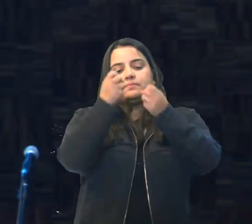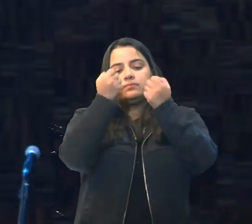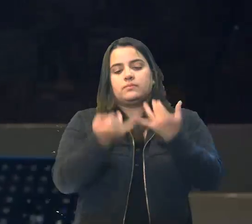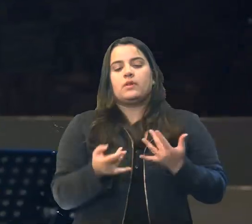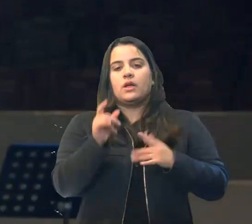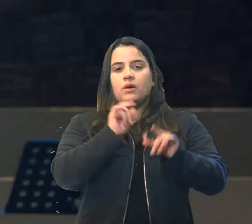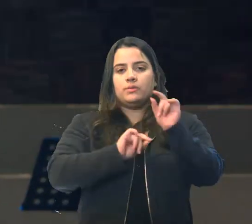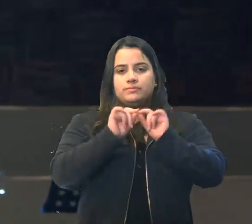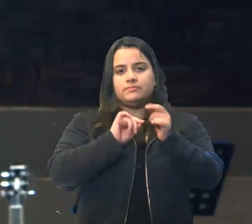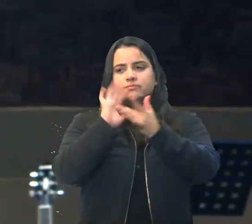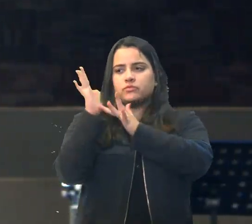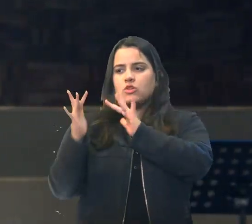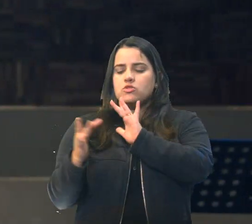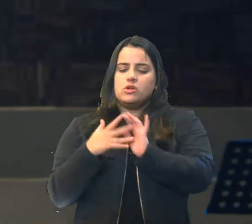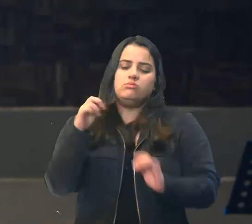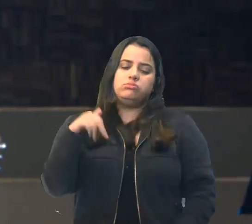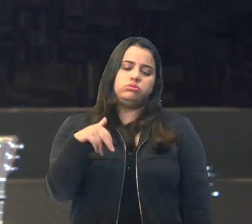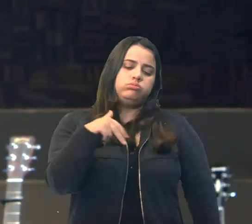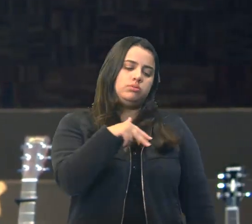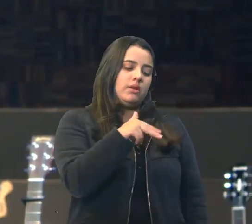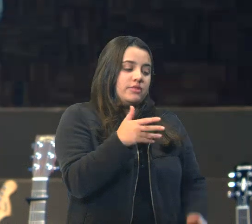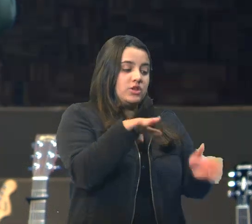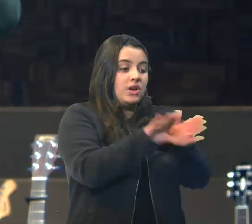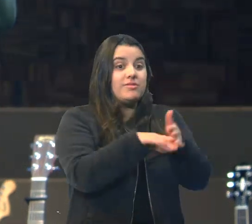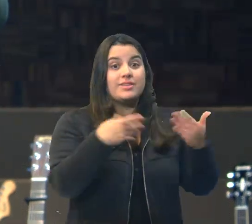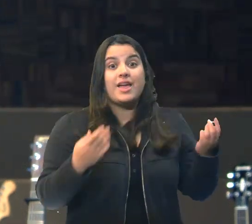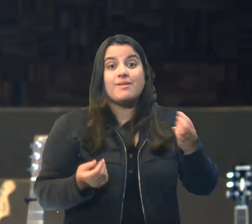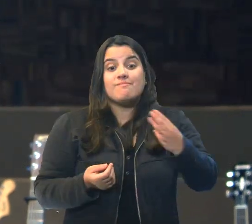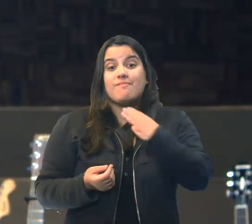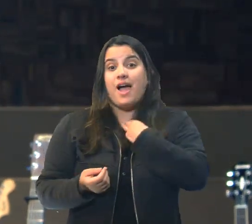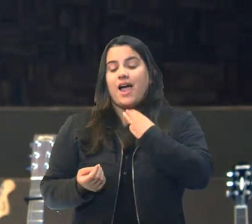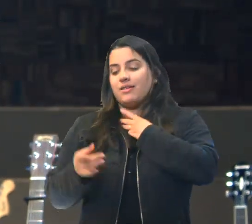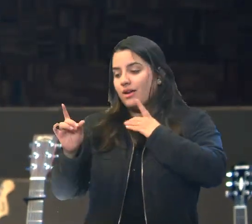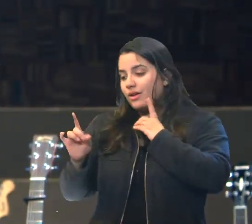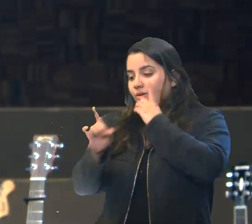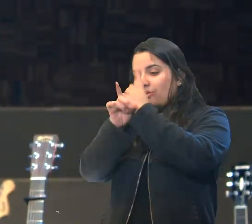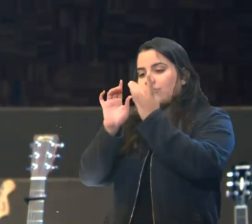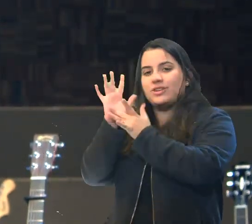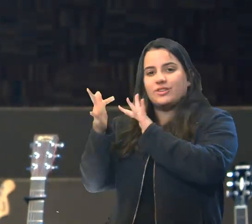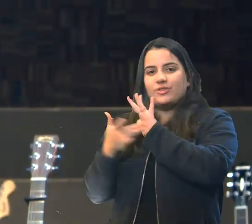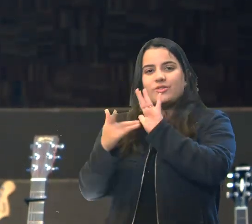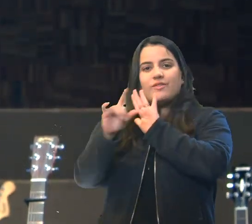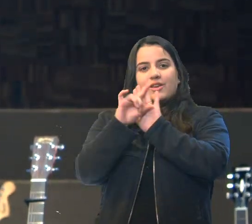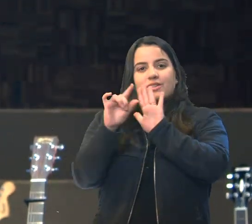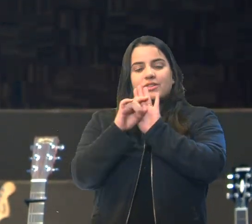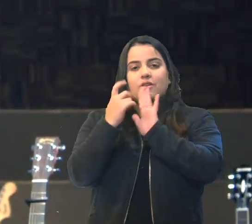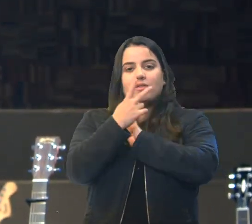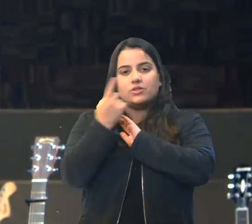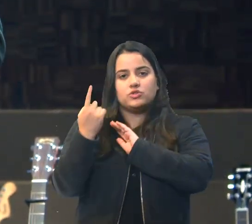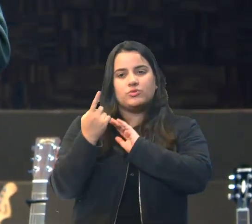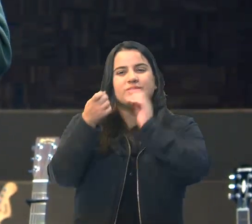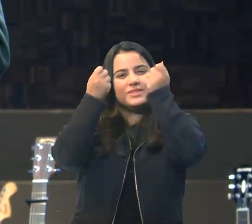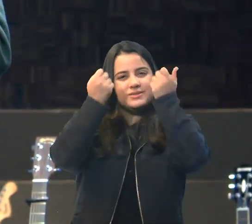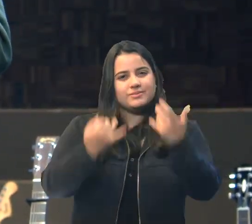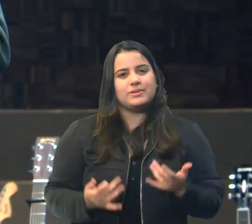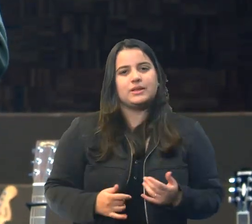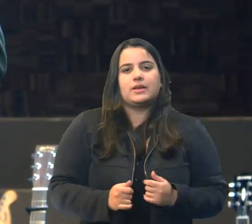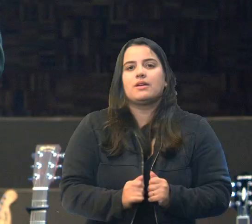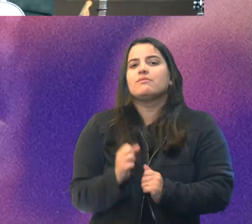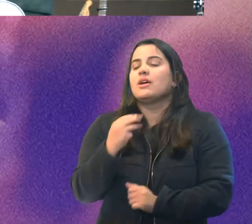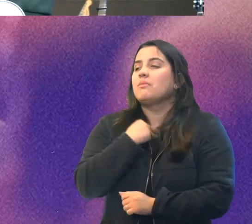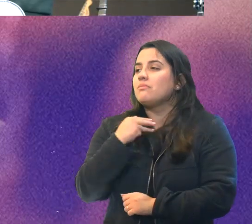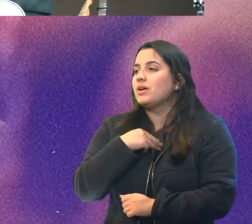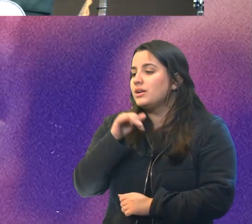estava chegando, e então Marta encontra ele. No versículo 21, a Bíblia diz assim, Marta